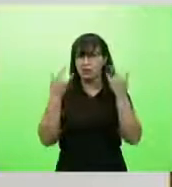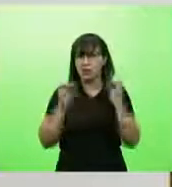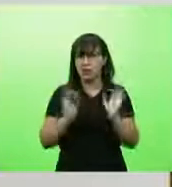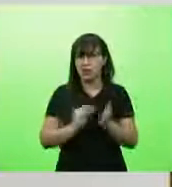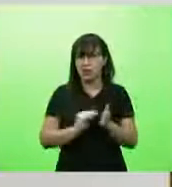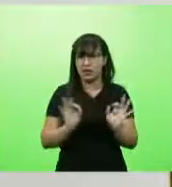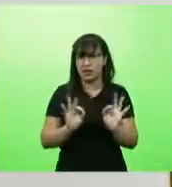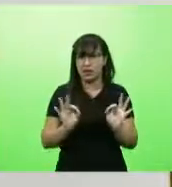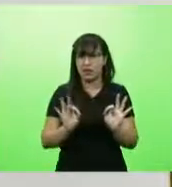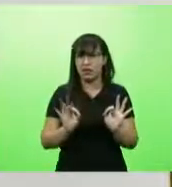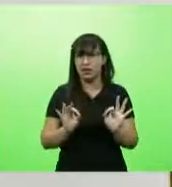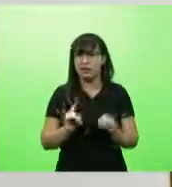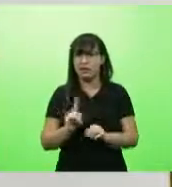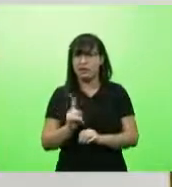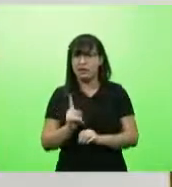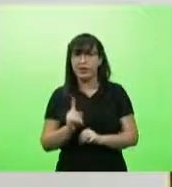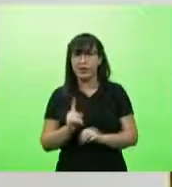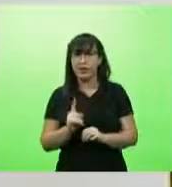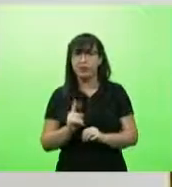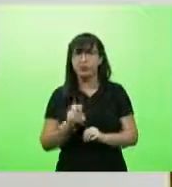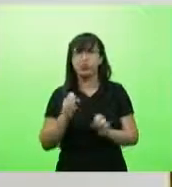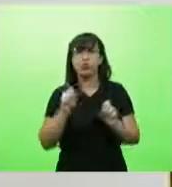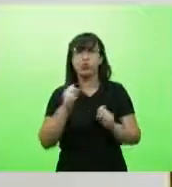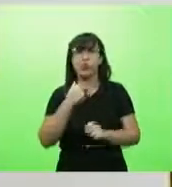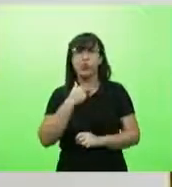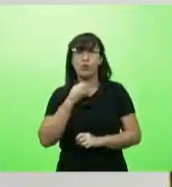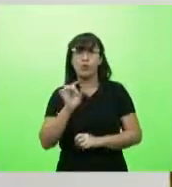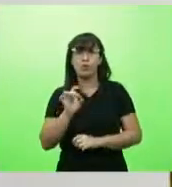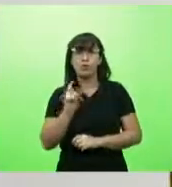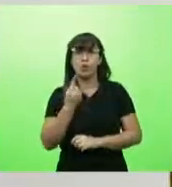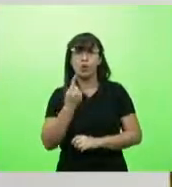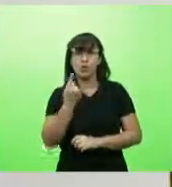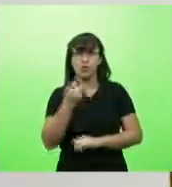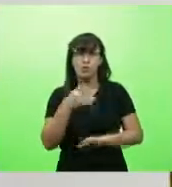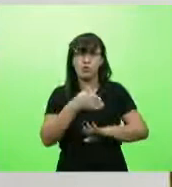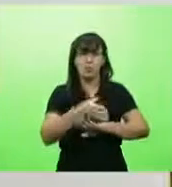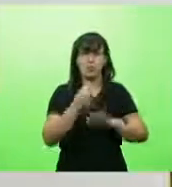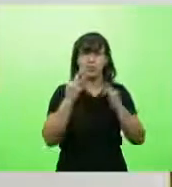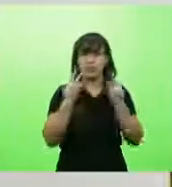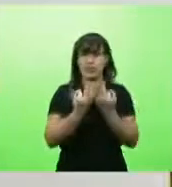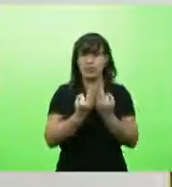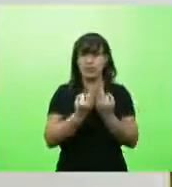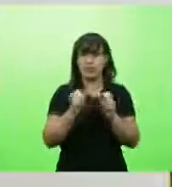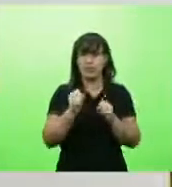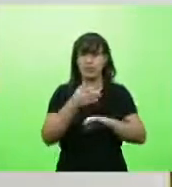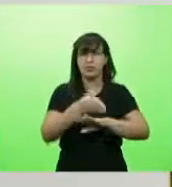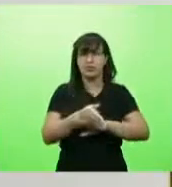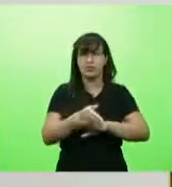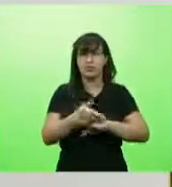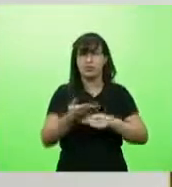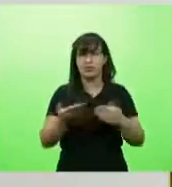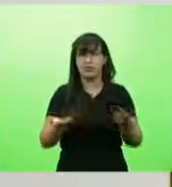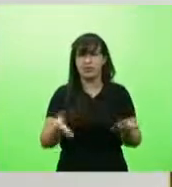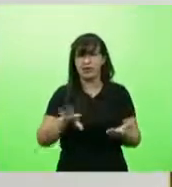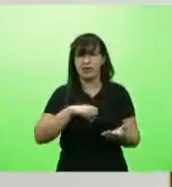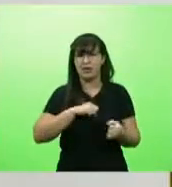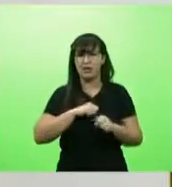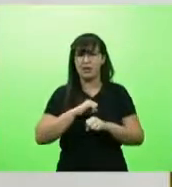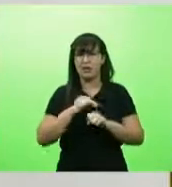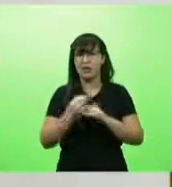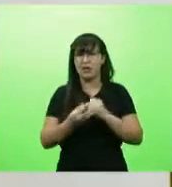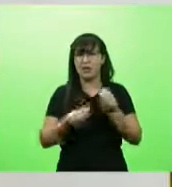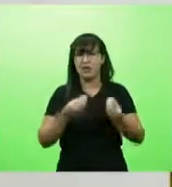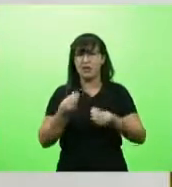estão agora só podendo entrar, Roger, uma pessoa por família. Qual é o tipo de infecção vai ter isso do